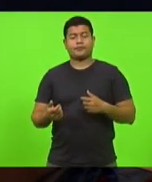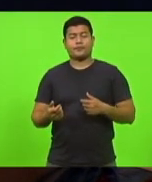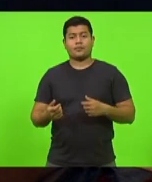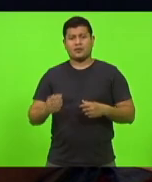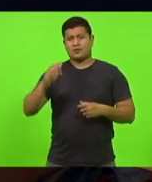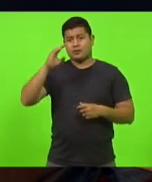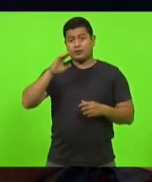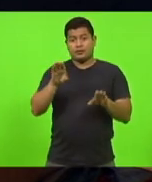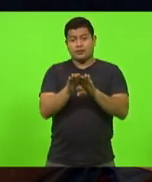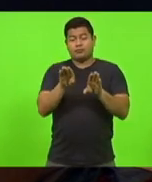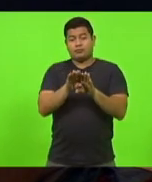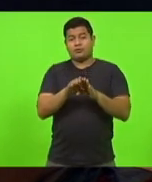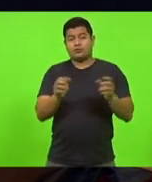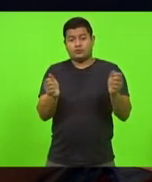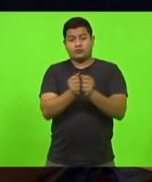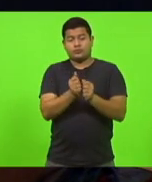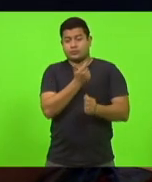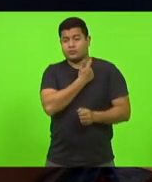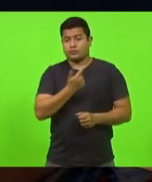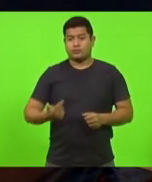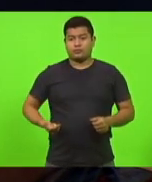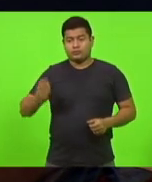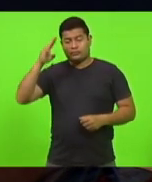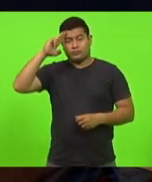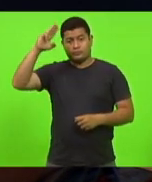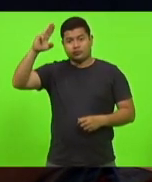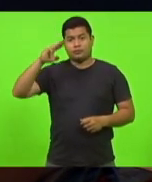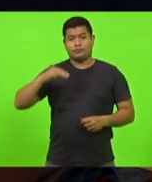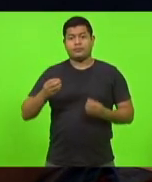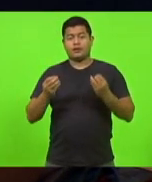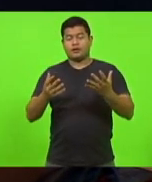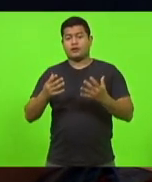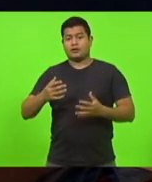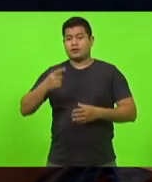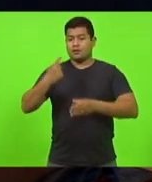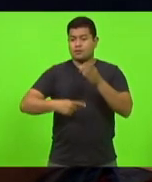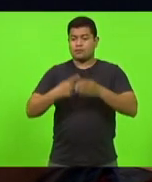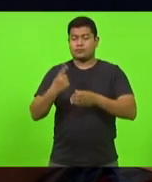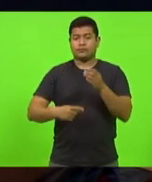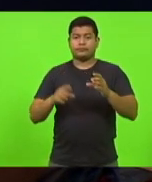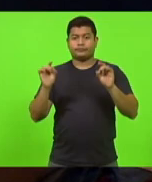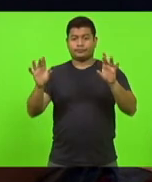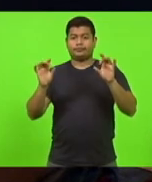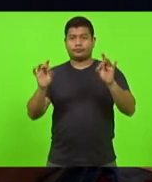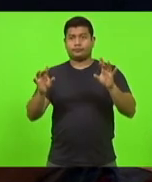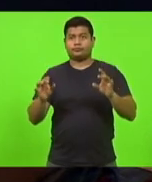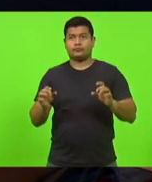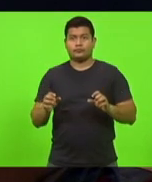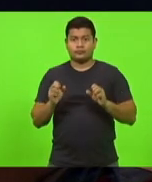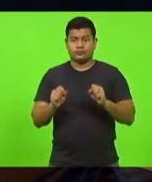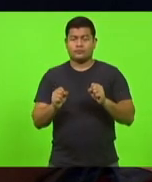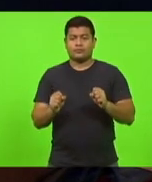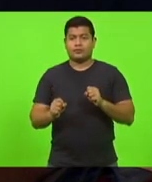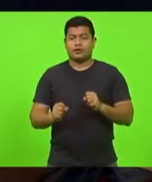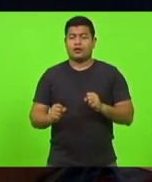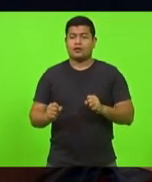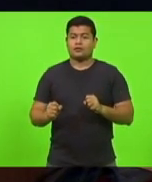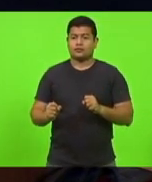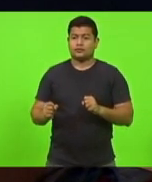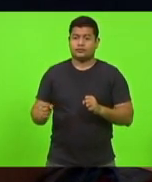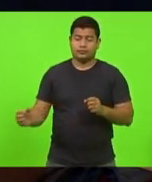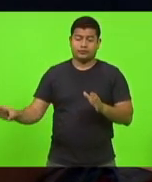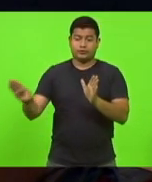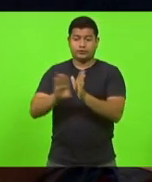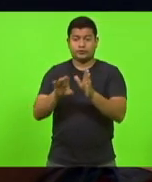governador Carlos Moisés, para que a comissão especial pudesse trazer aqui a notícia de